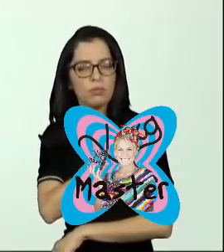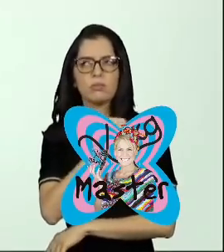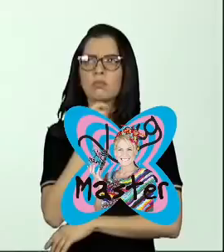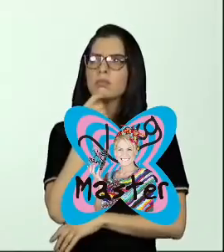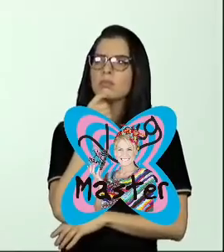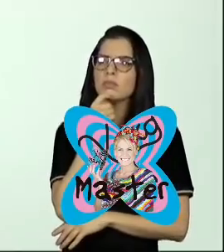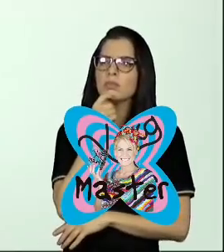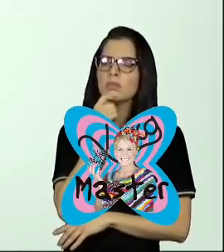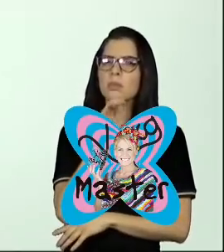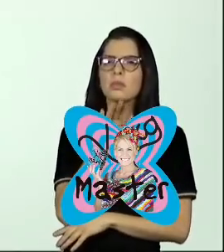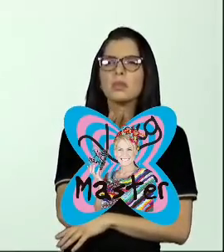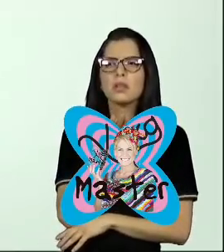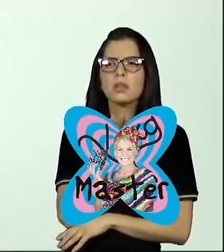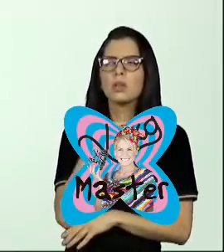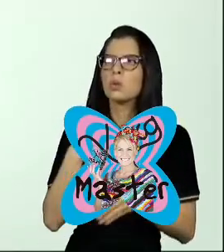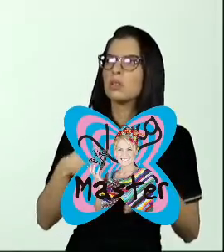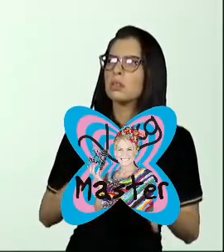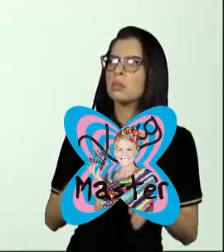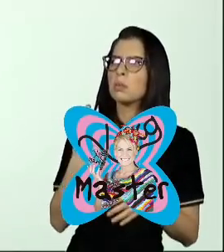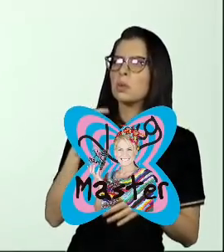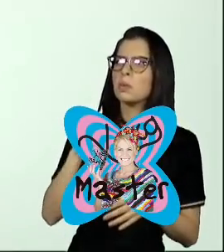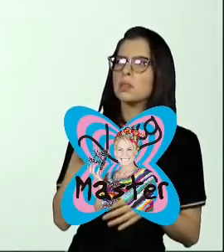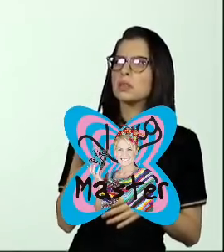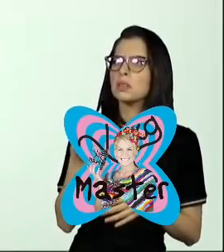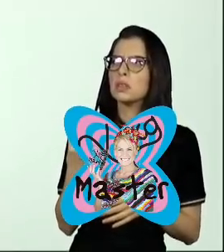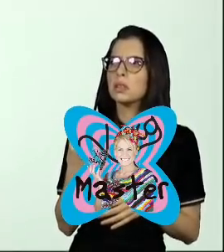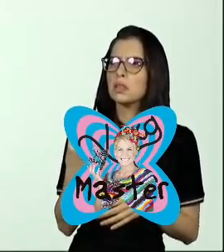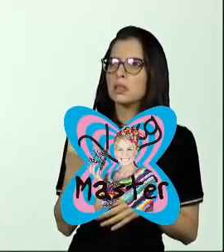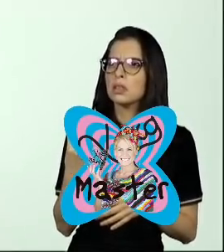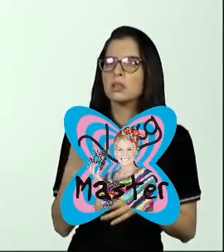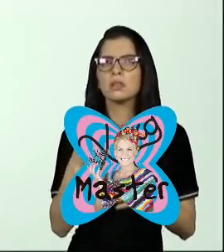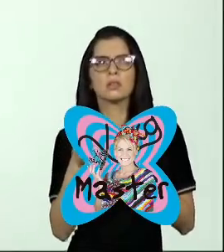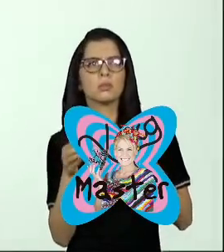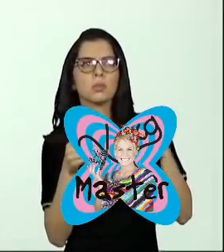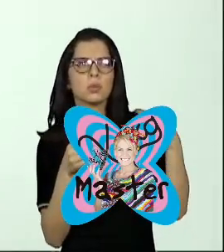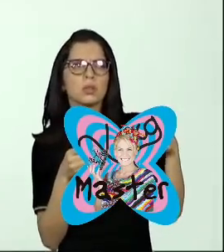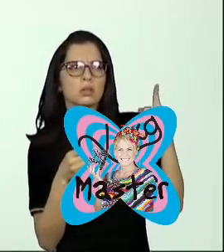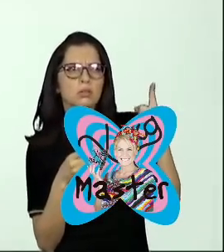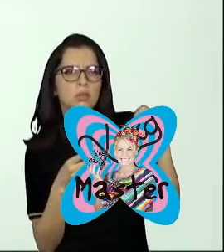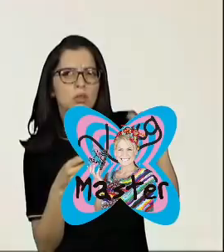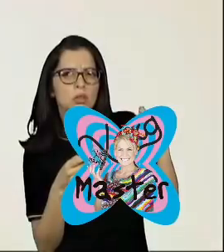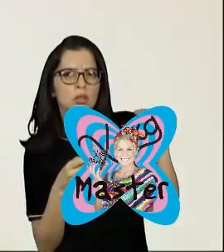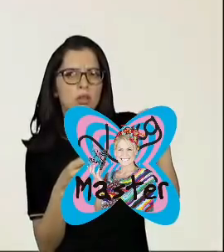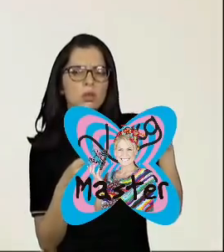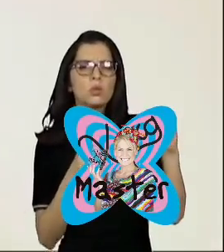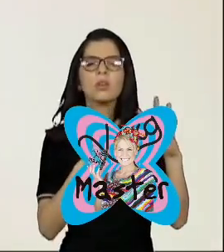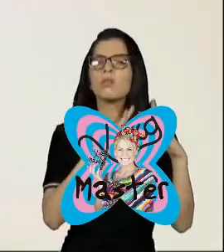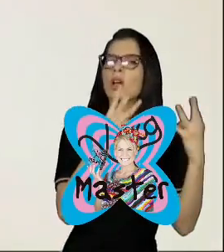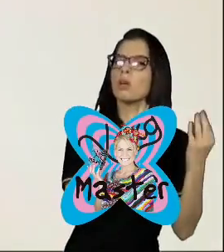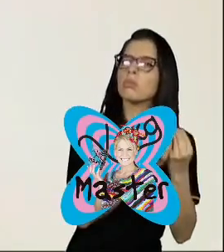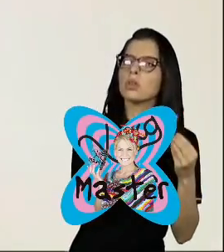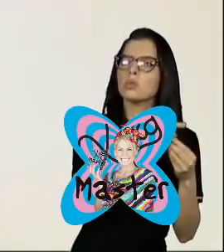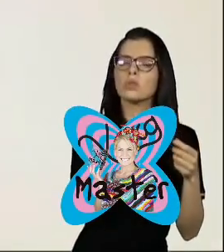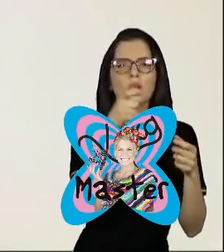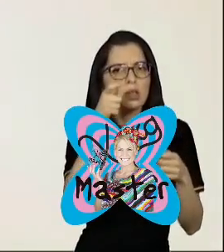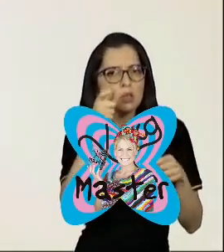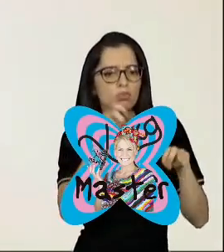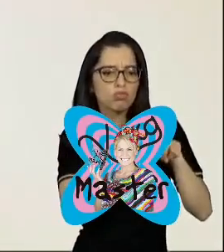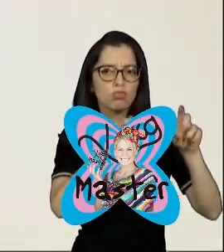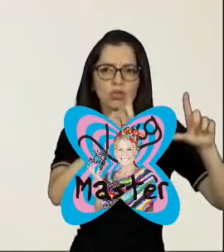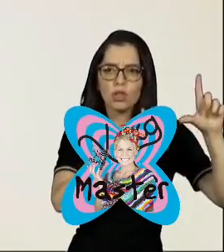antes dela assim 63 anos 63 por 70 eu ficava vendo que minha família vinha via e sempre Vi todos os